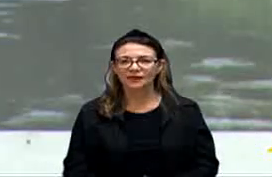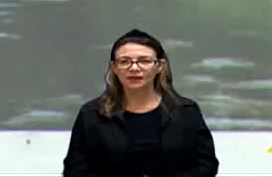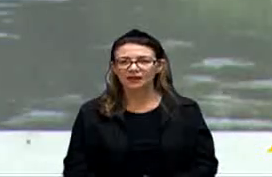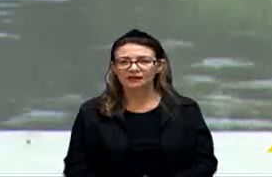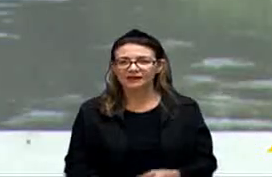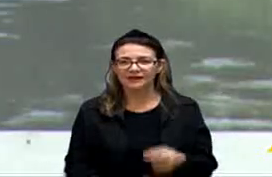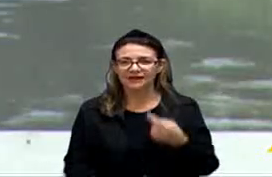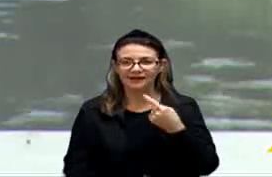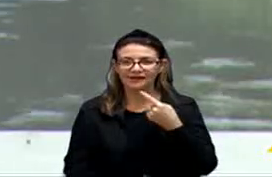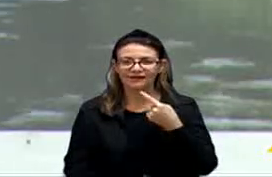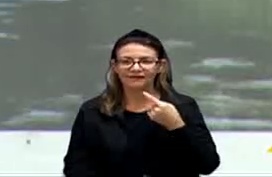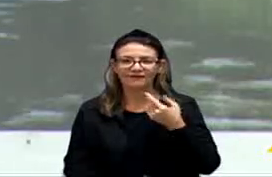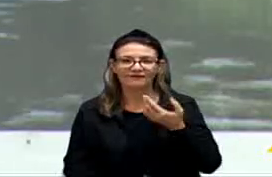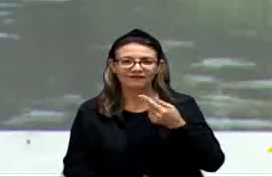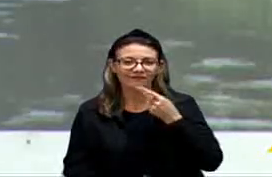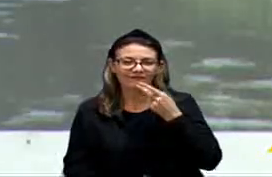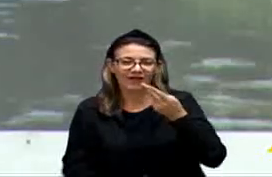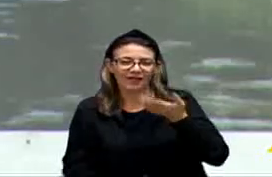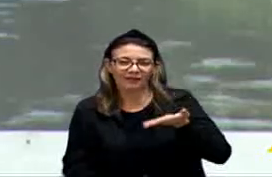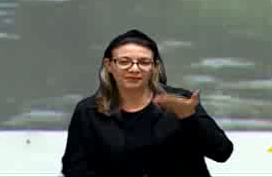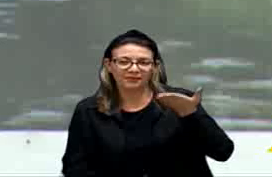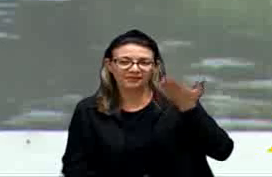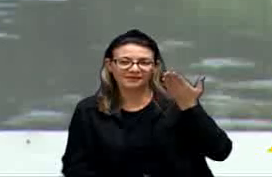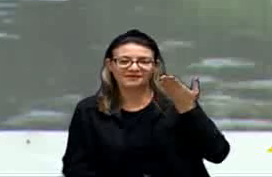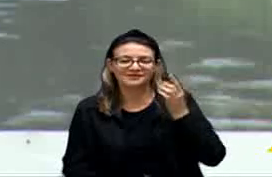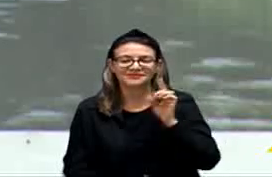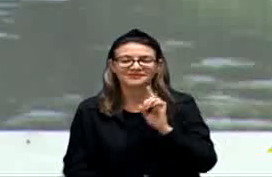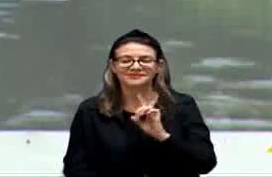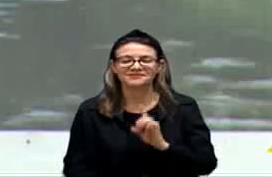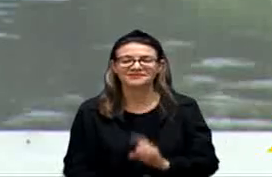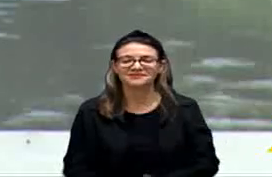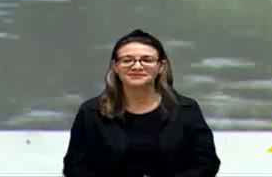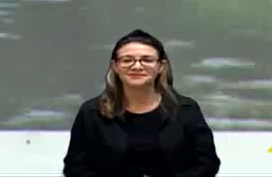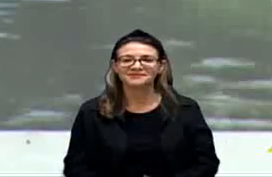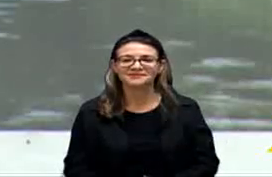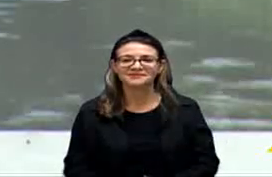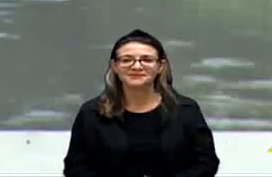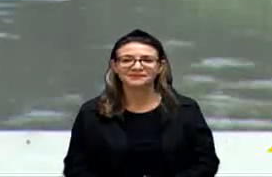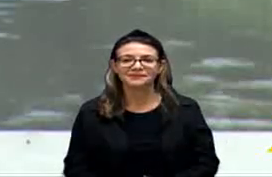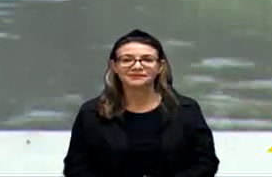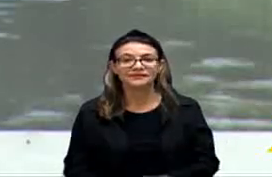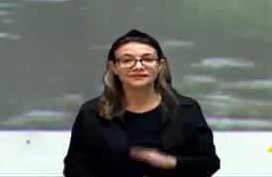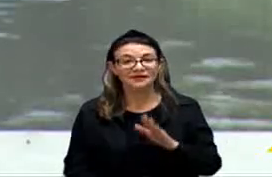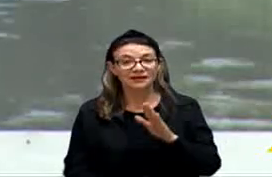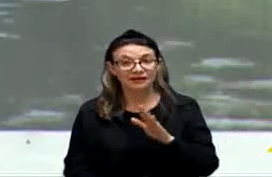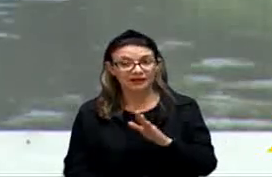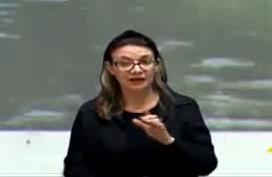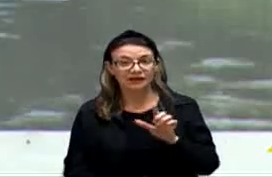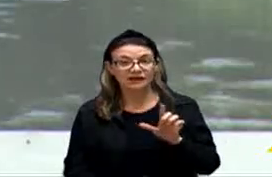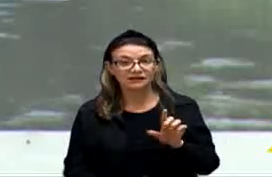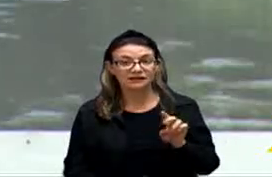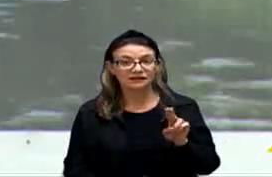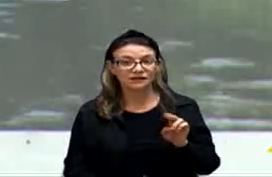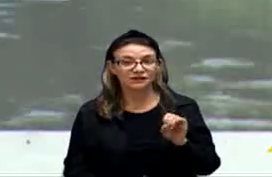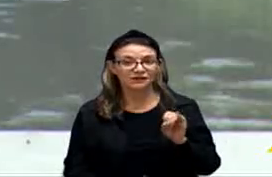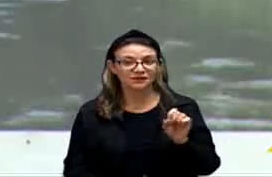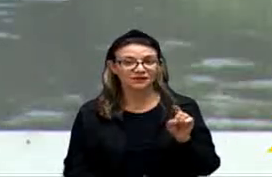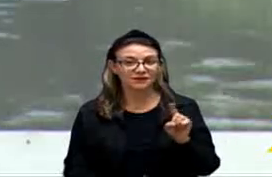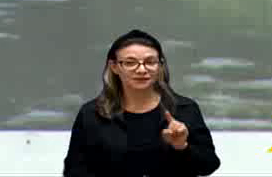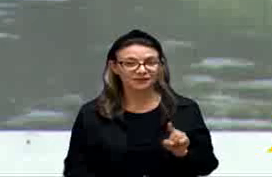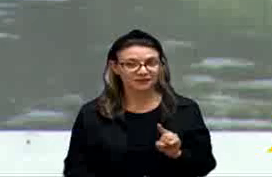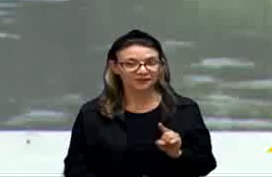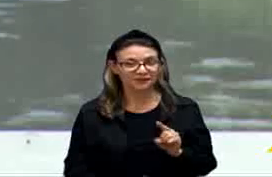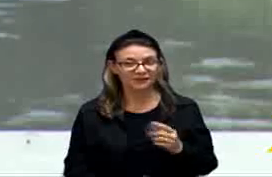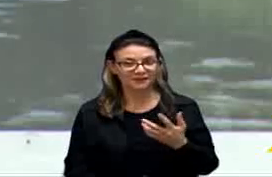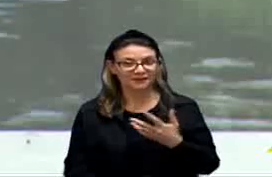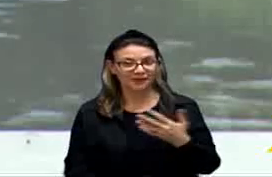aqui não não pretendo levantar a voz mas se o luí Santos quiser me estimular levantar a voz ele tá falando que vai me